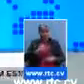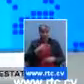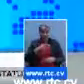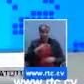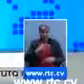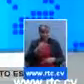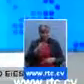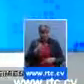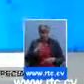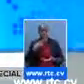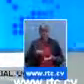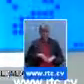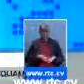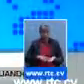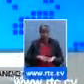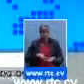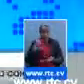assumida e paga pelos próprios cabo verdianos